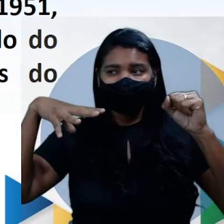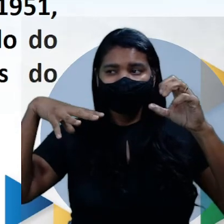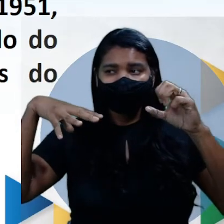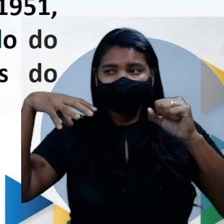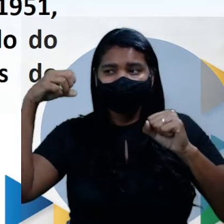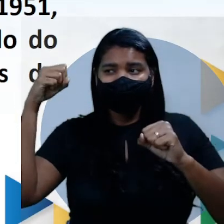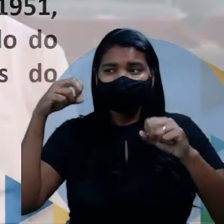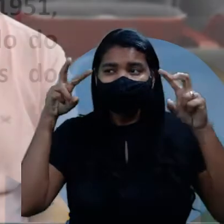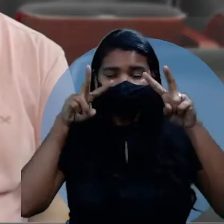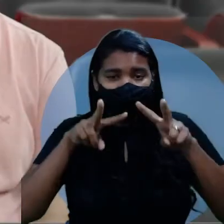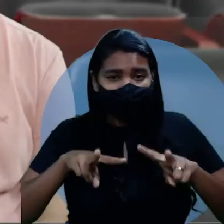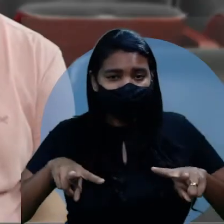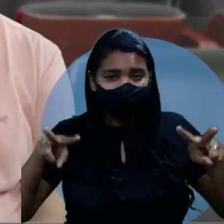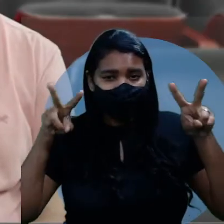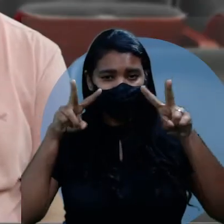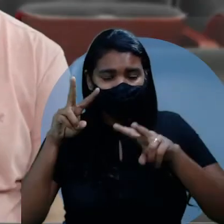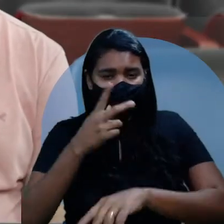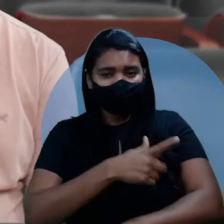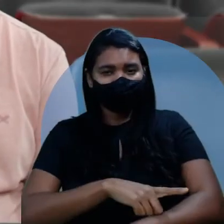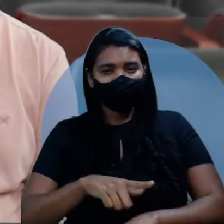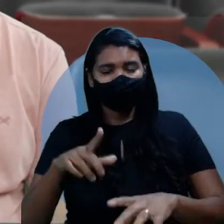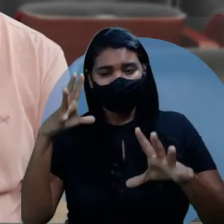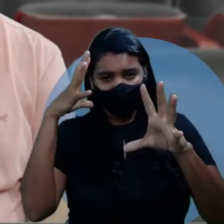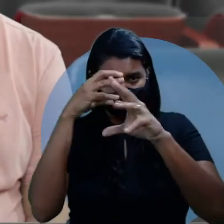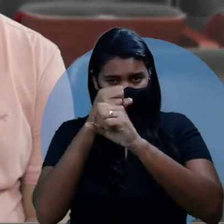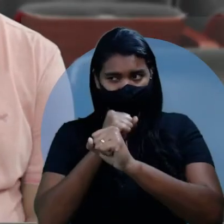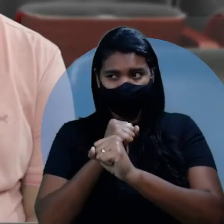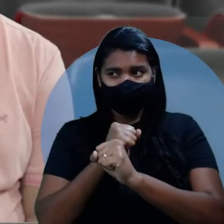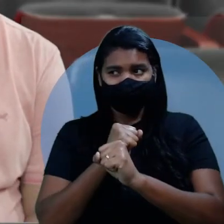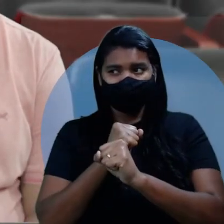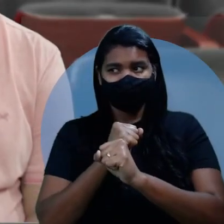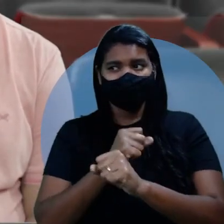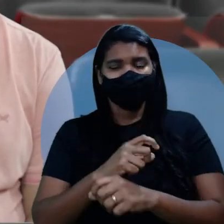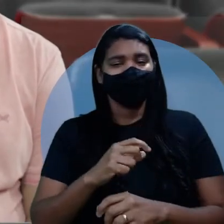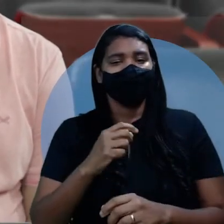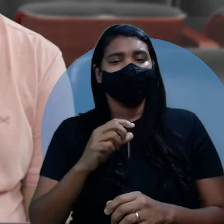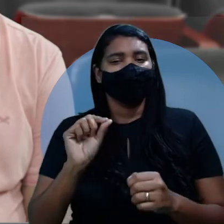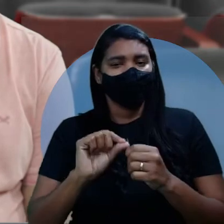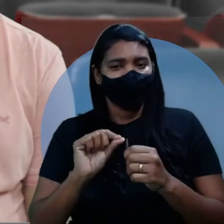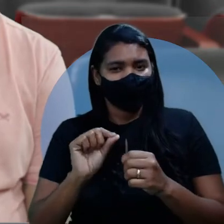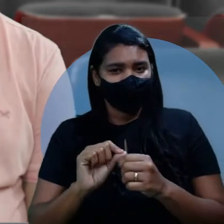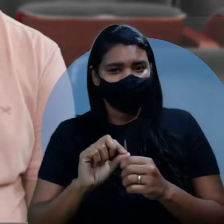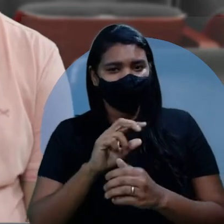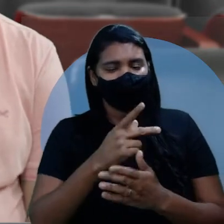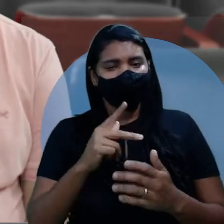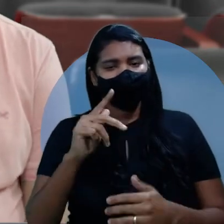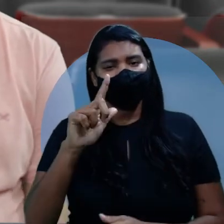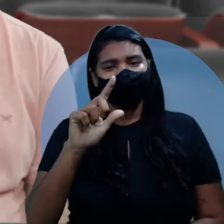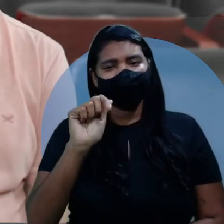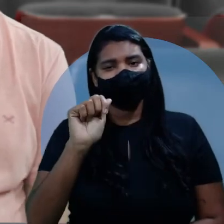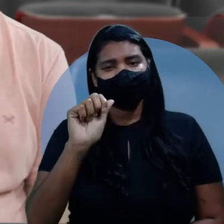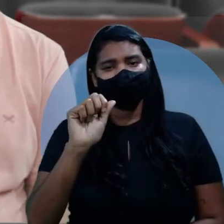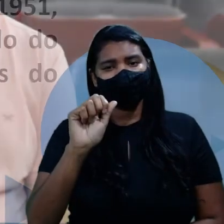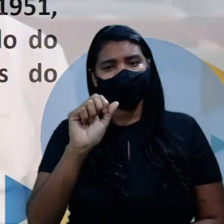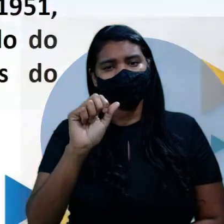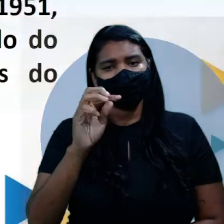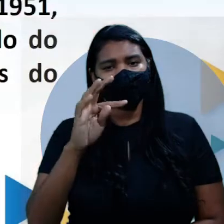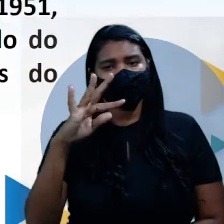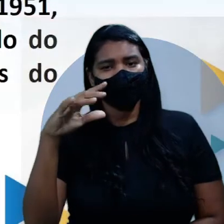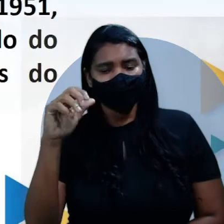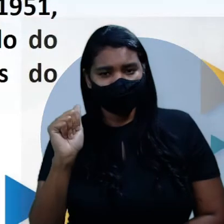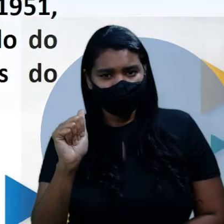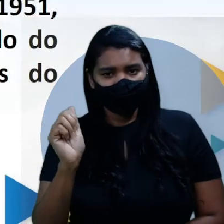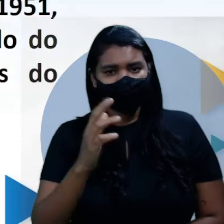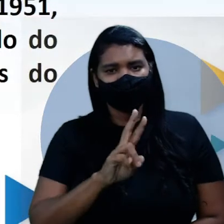sua visão do escuro, né? E aí, esses vitrais foi feito por uma artista plástica chamada Aurora de Lima e ela